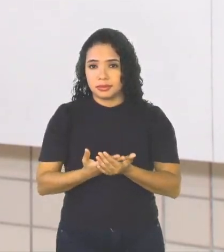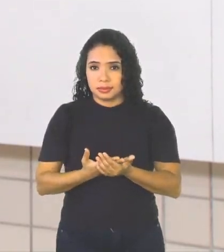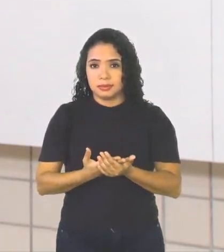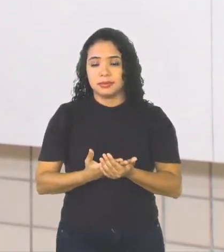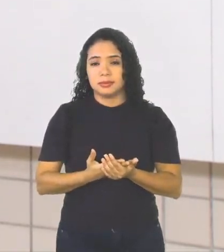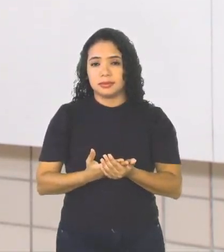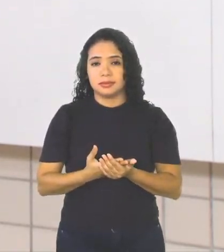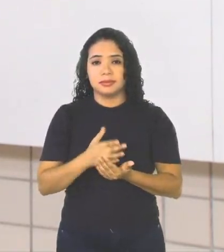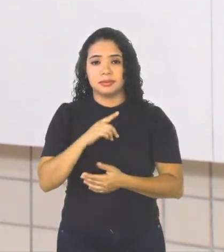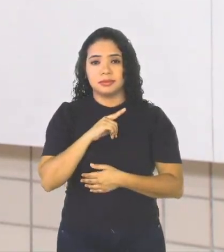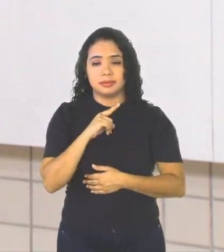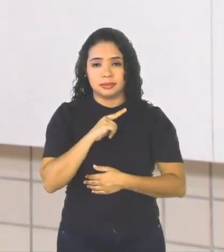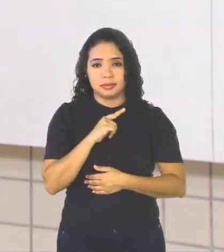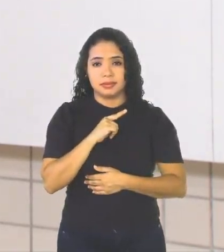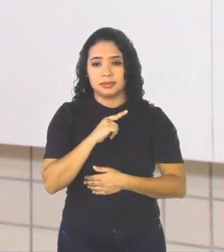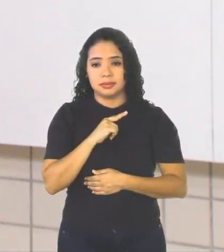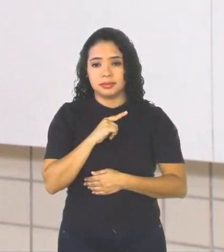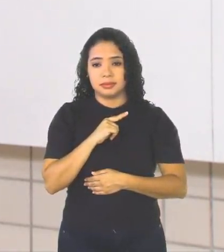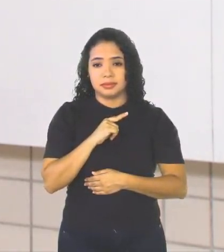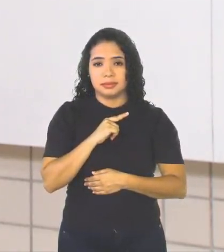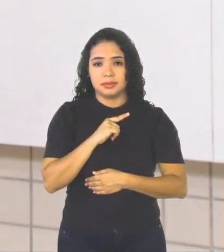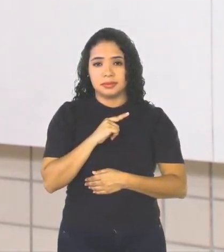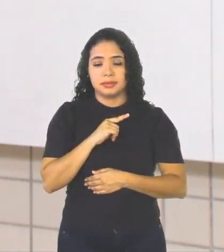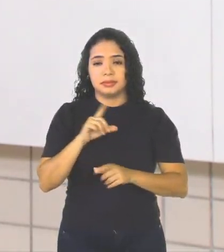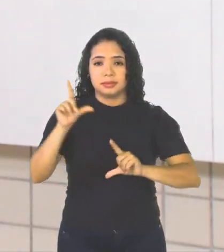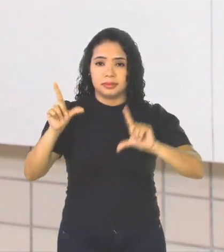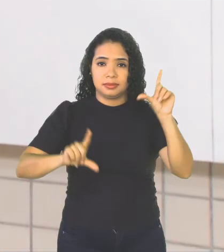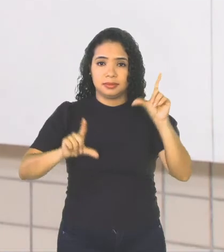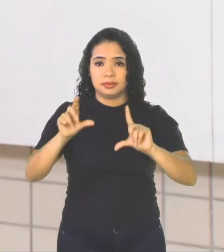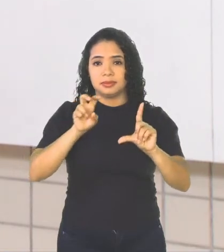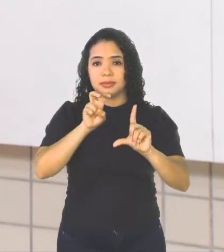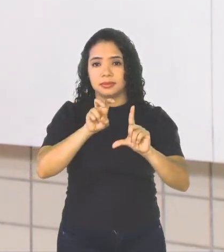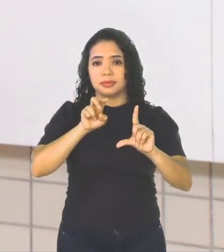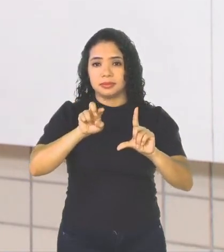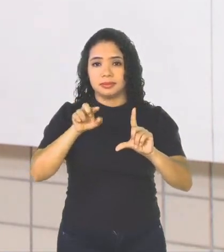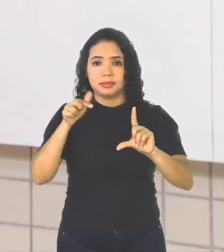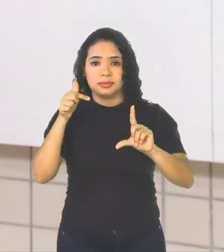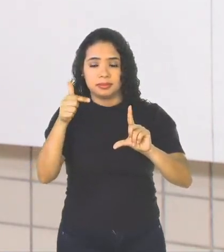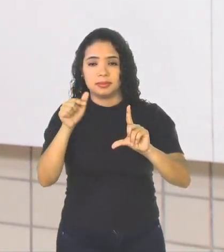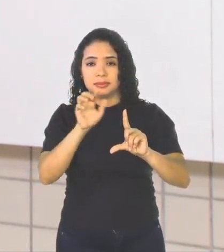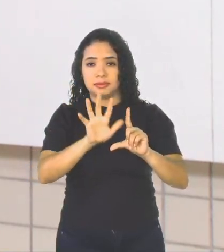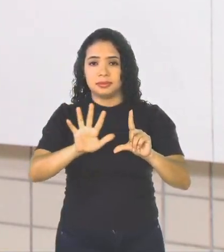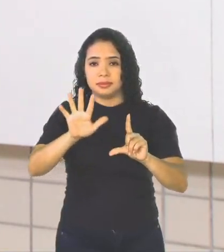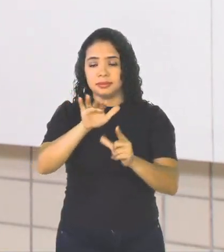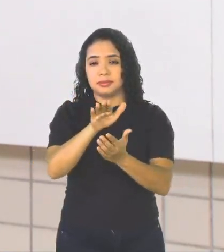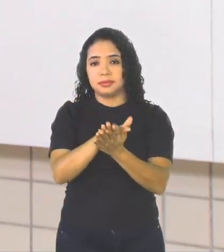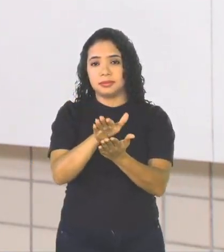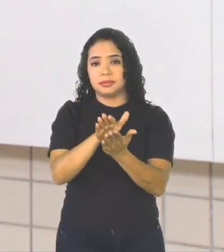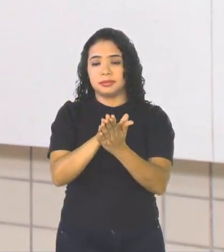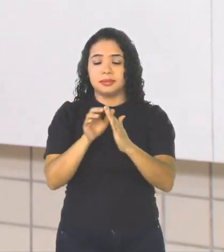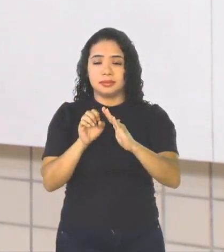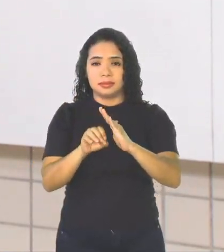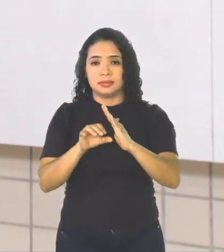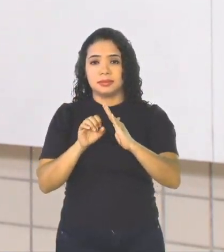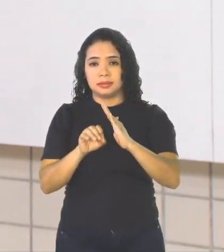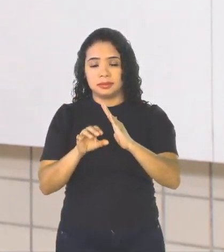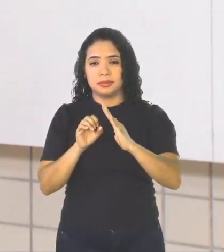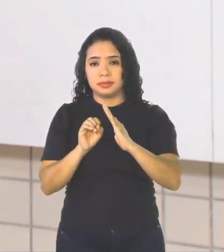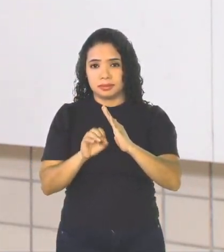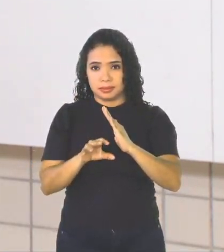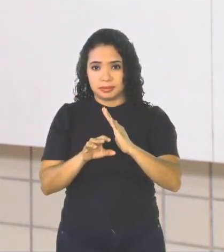estão disponíveis no canal 5.2, na plataforma Palmas Home